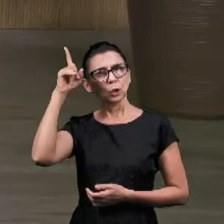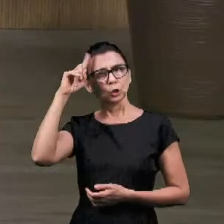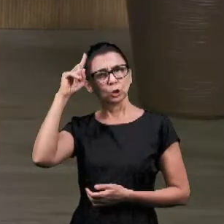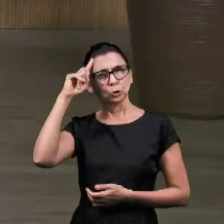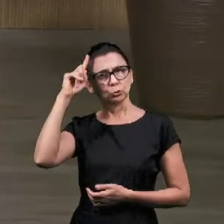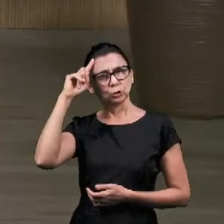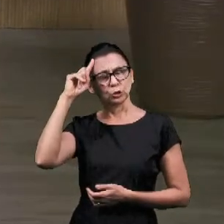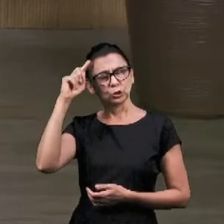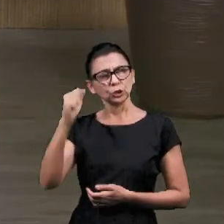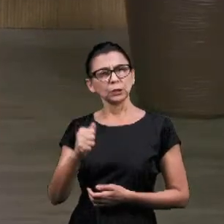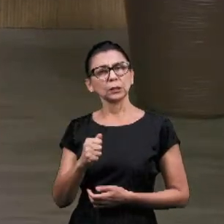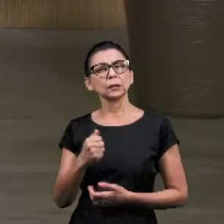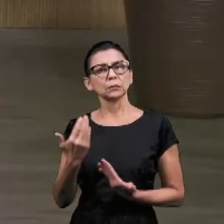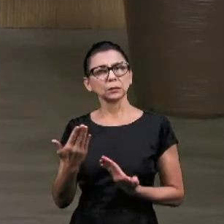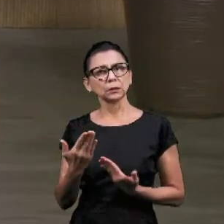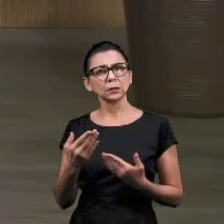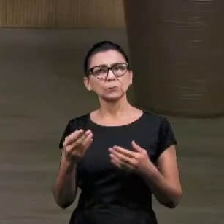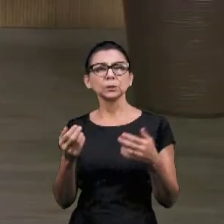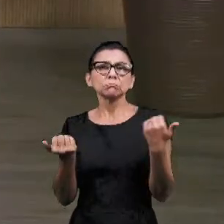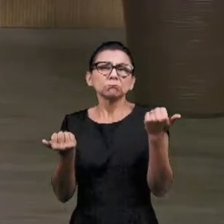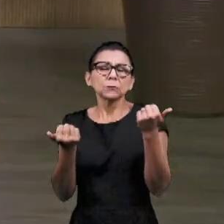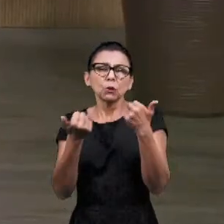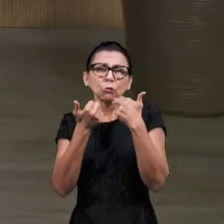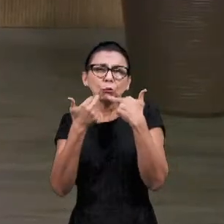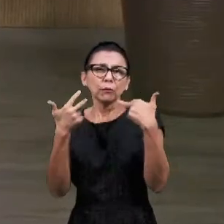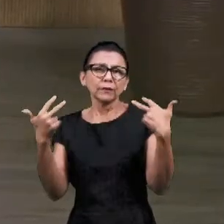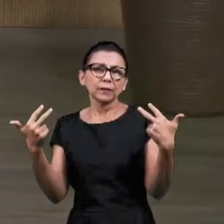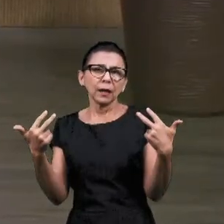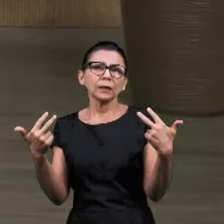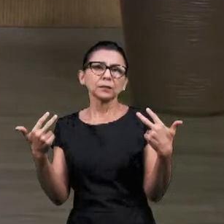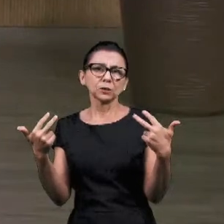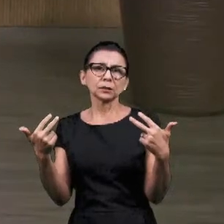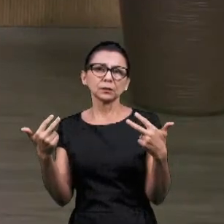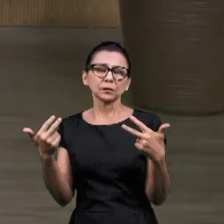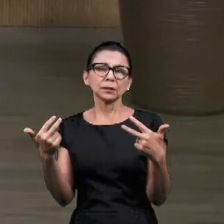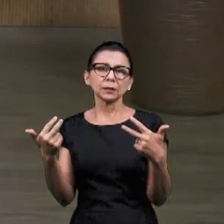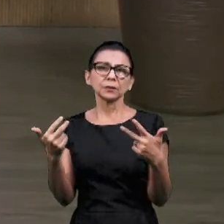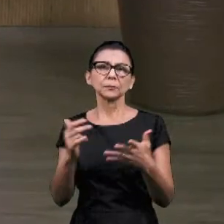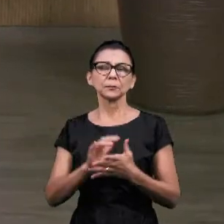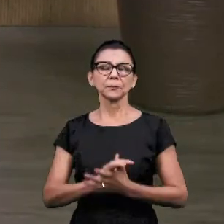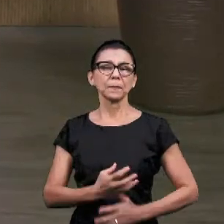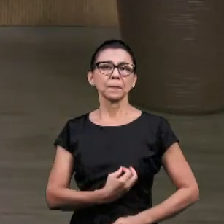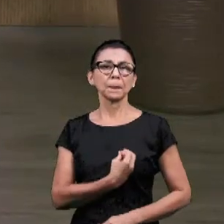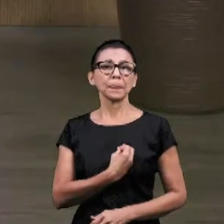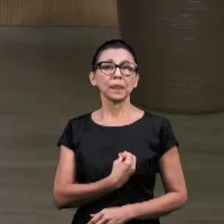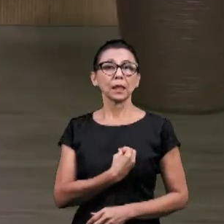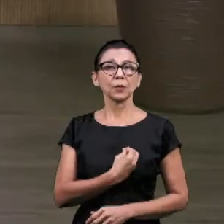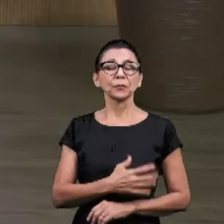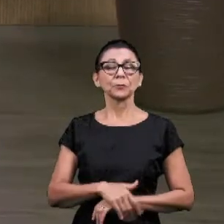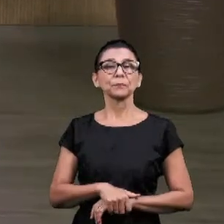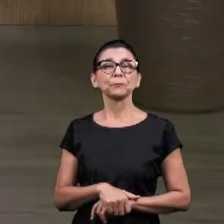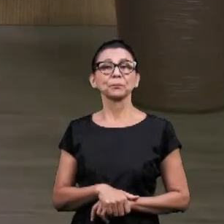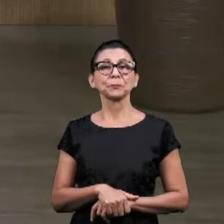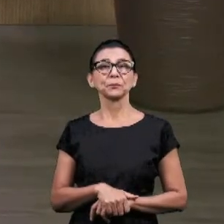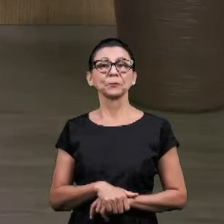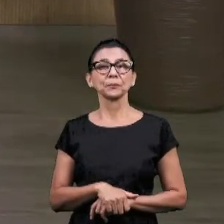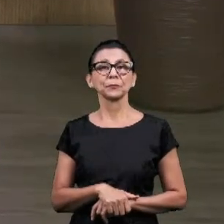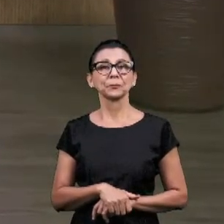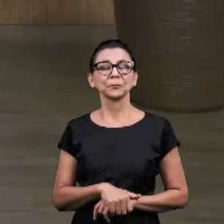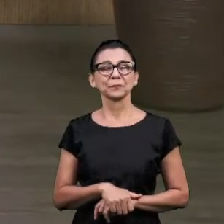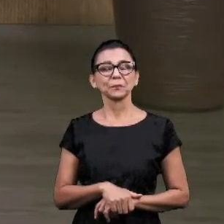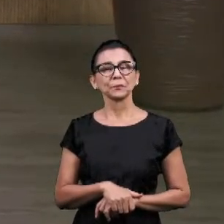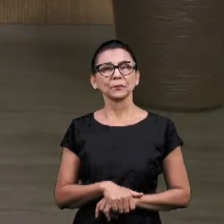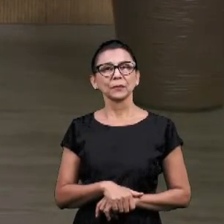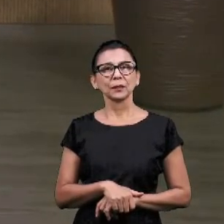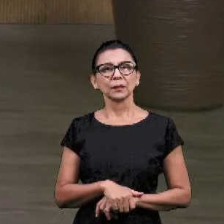vida, uma das coisas que caracteriza a novidade de vida é você nunca achar